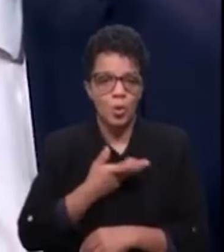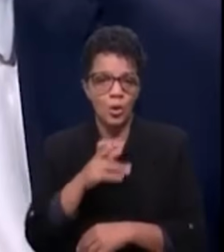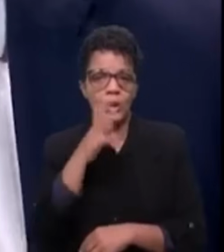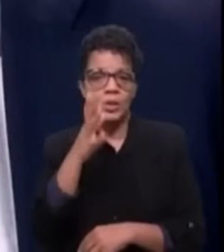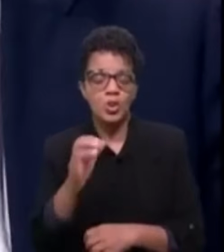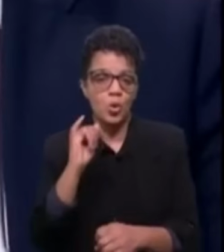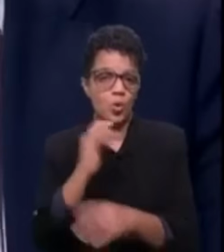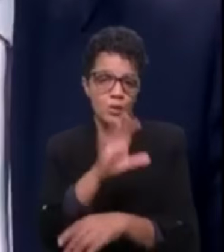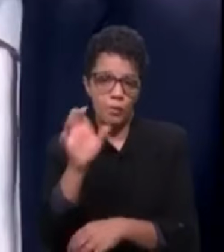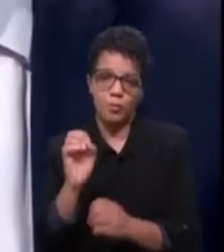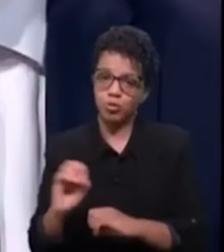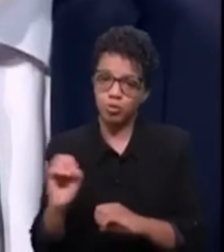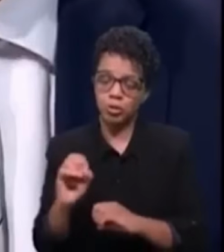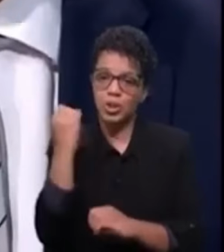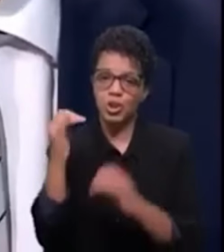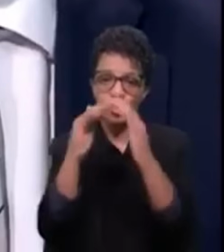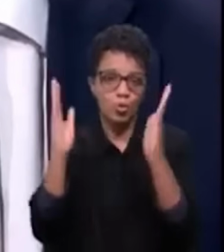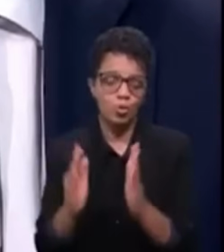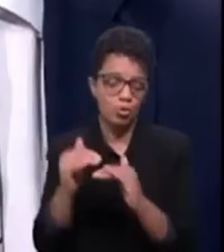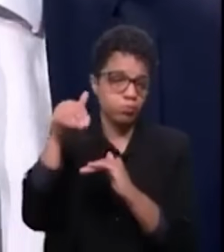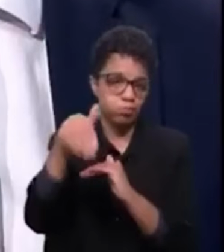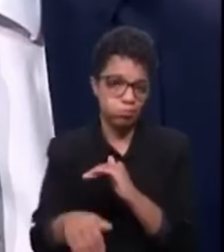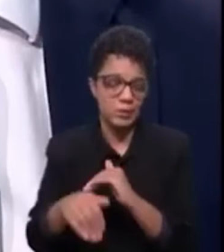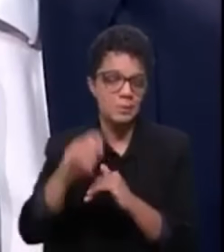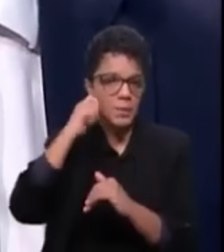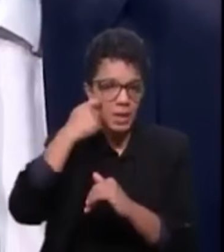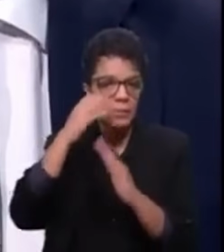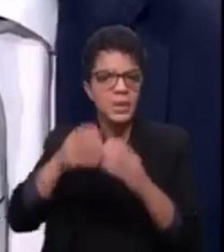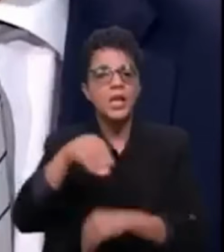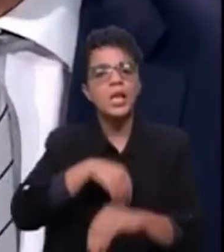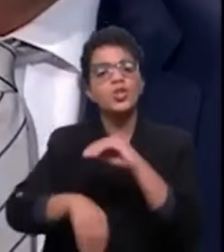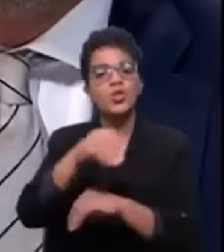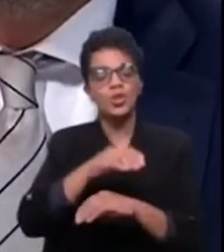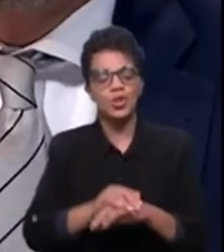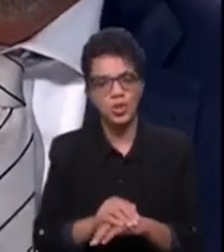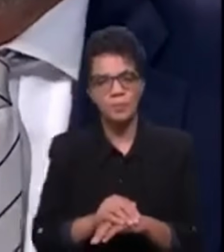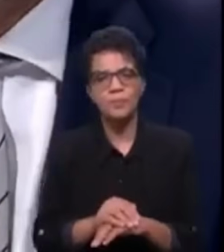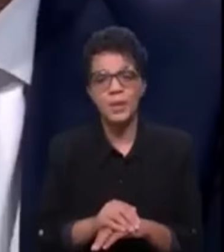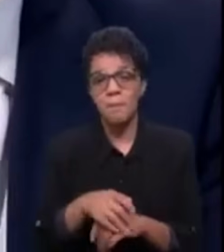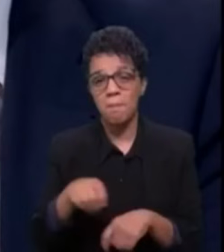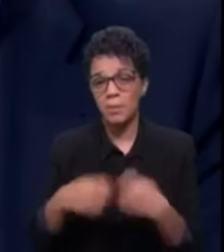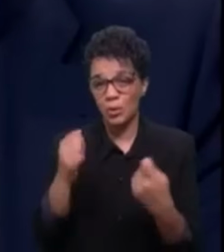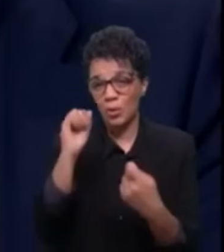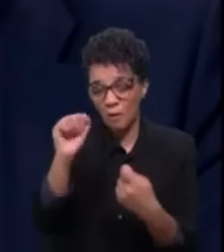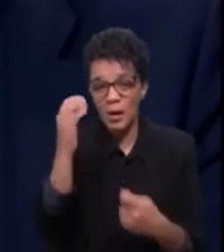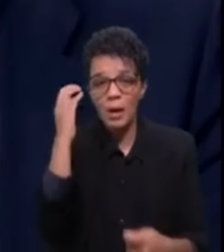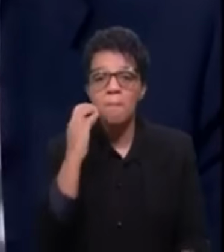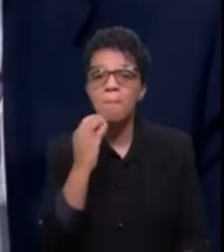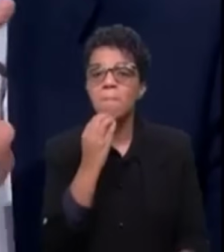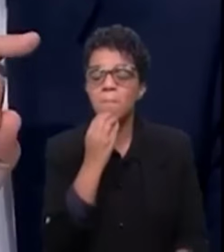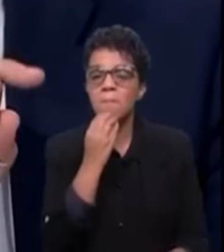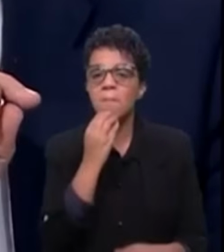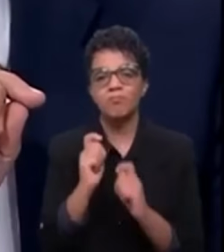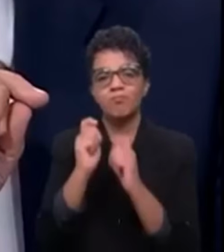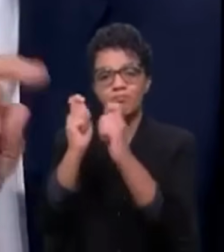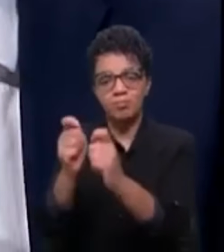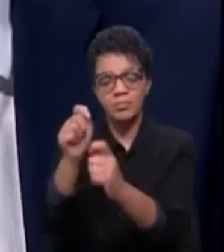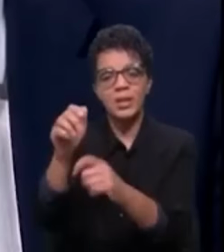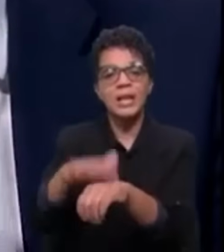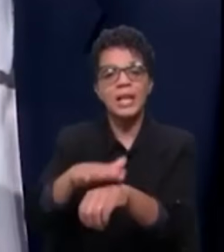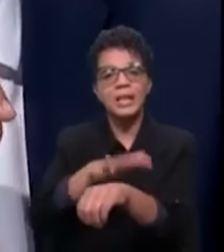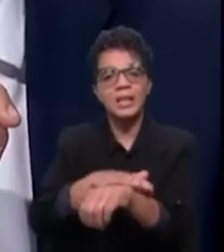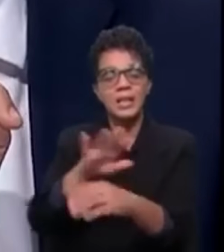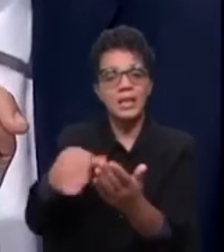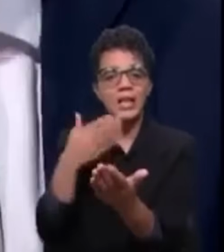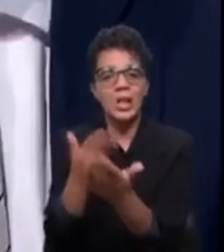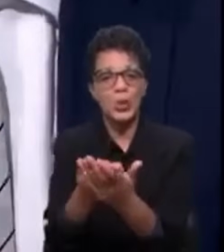não há outra hipótese As instituições estão degradadas eh temos que ir a eleições quando tocou ao seu partido Miguel alquerque é seu mandatário de candidatura é